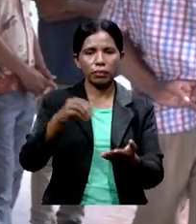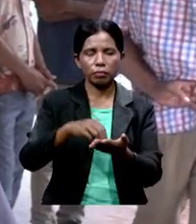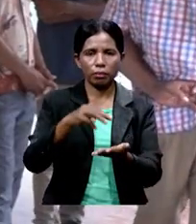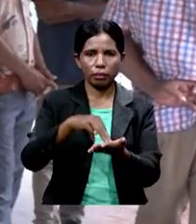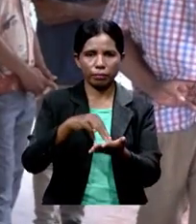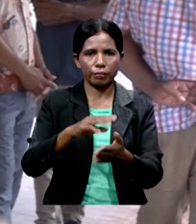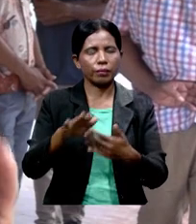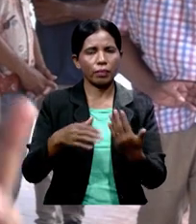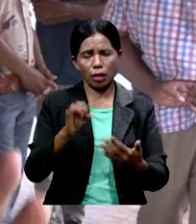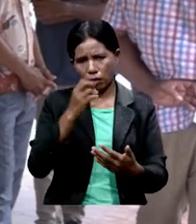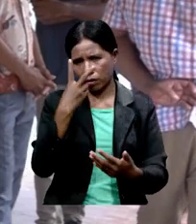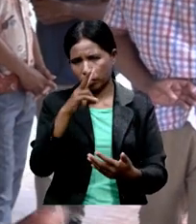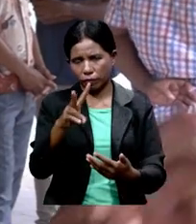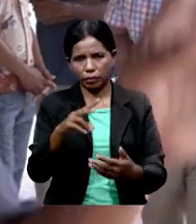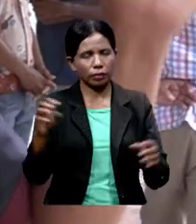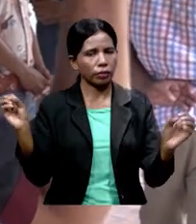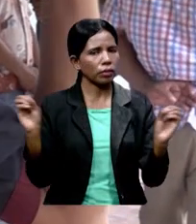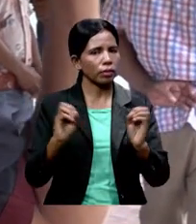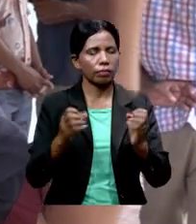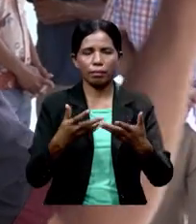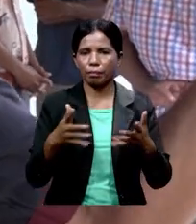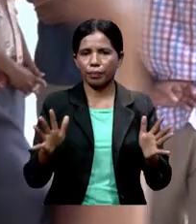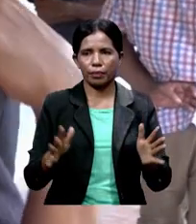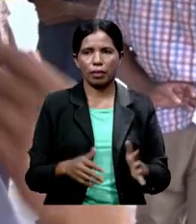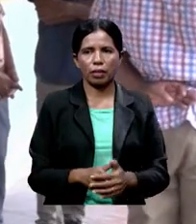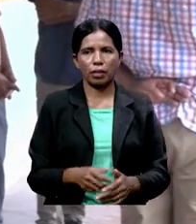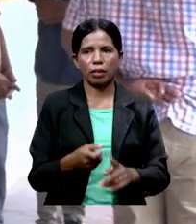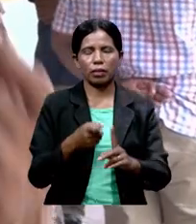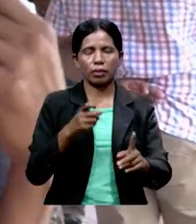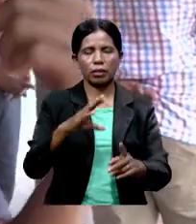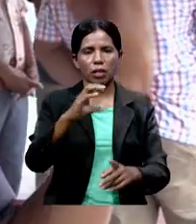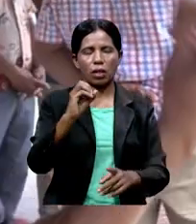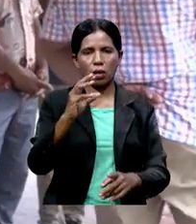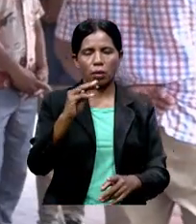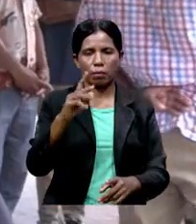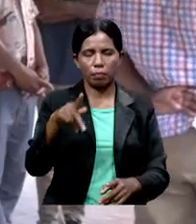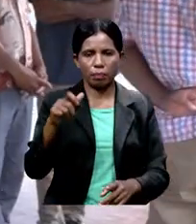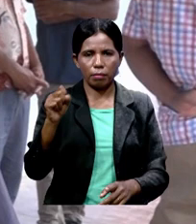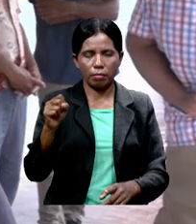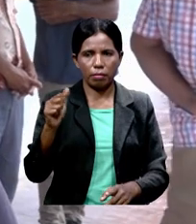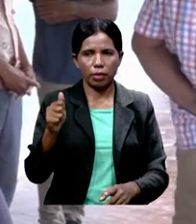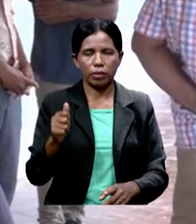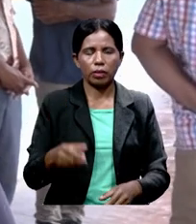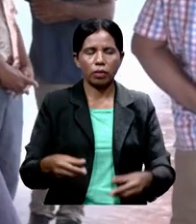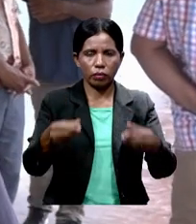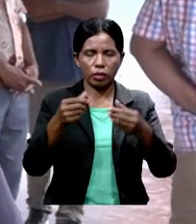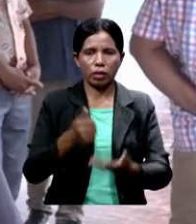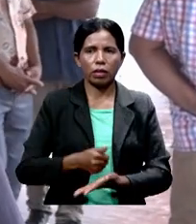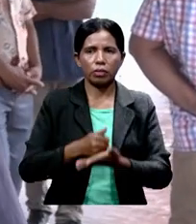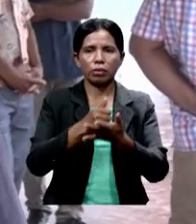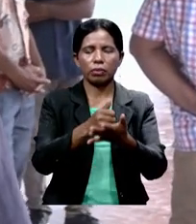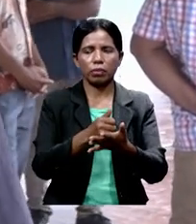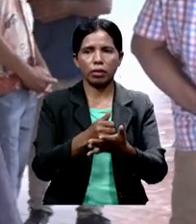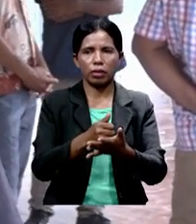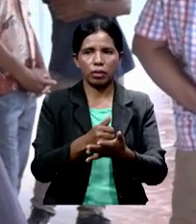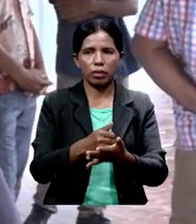Agora, ia ne laiha total, sorte e Husi compass, Husi diving, ne foa ajuda life jacket ne ia ne